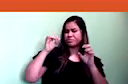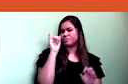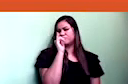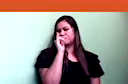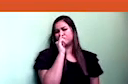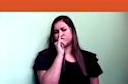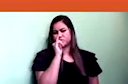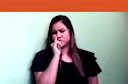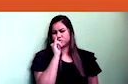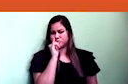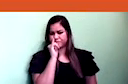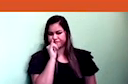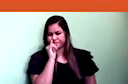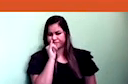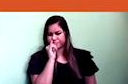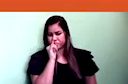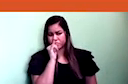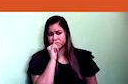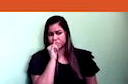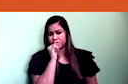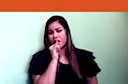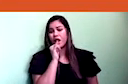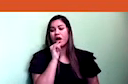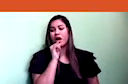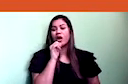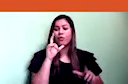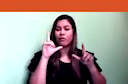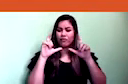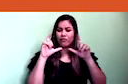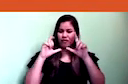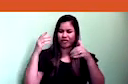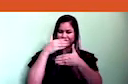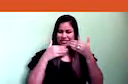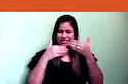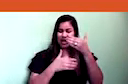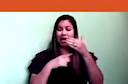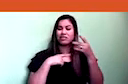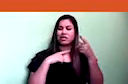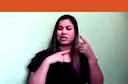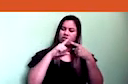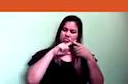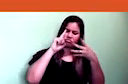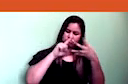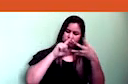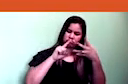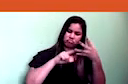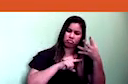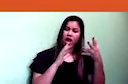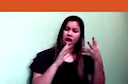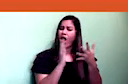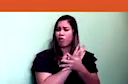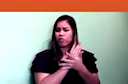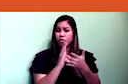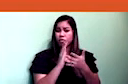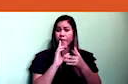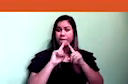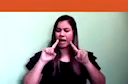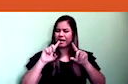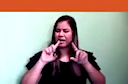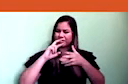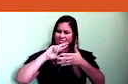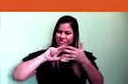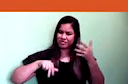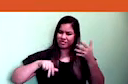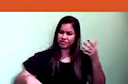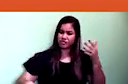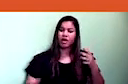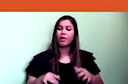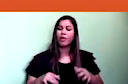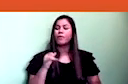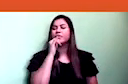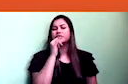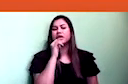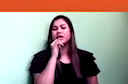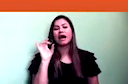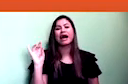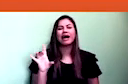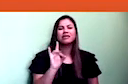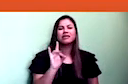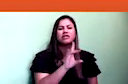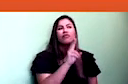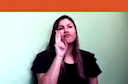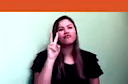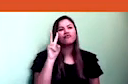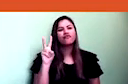alguns exemplos, mas existem vários exemplos, né? A maneira como os indivíduos percebem e processam a realidade